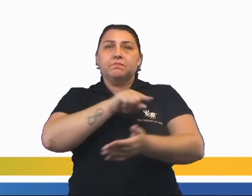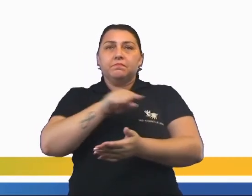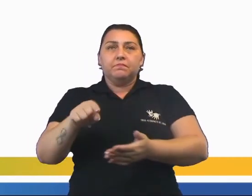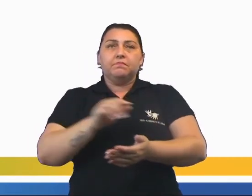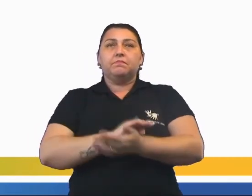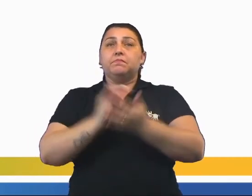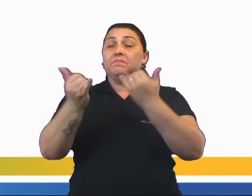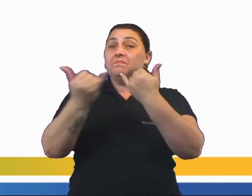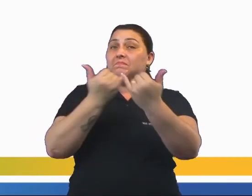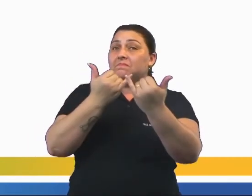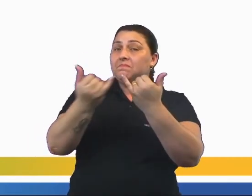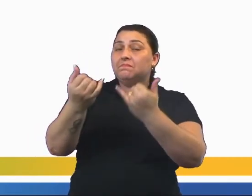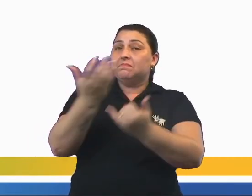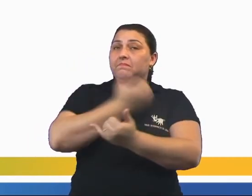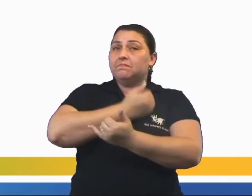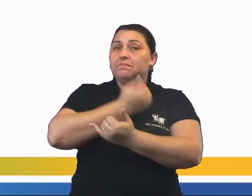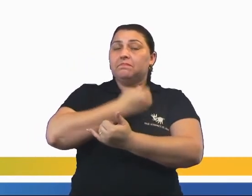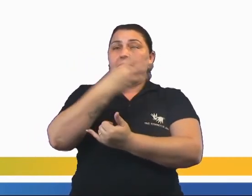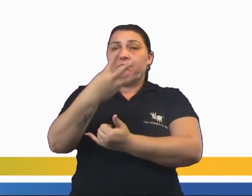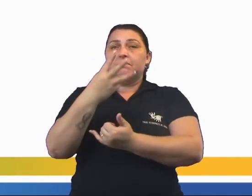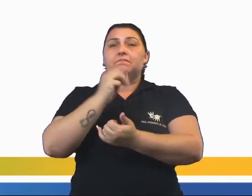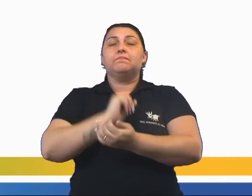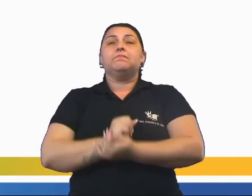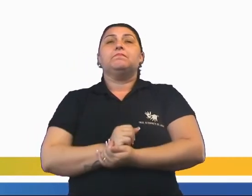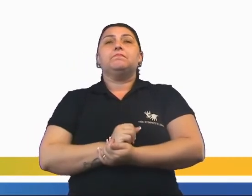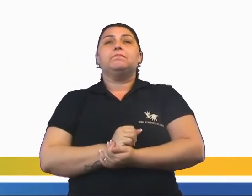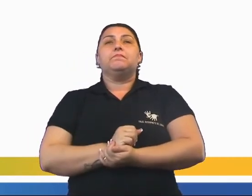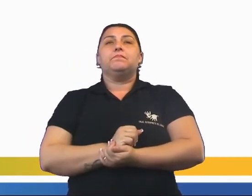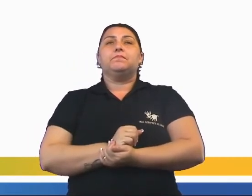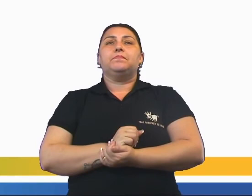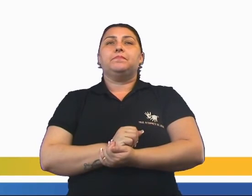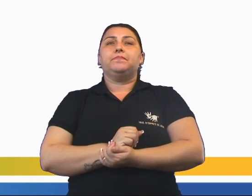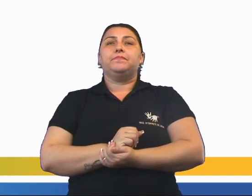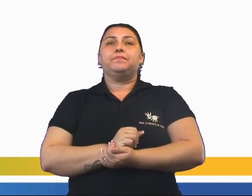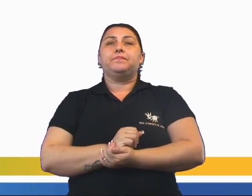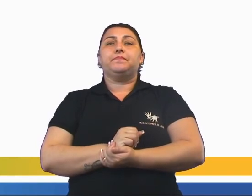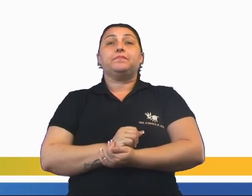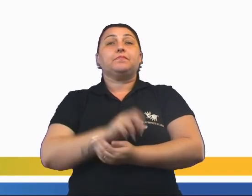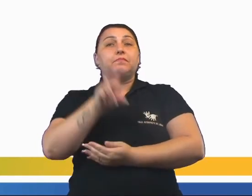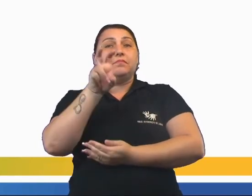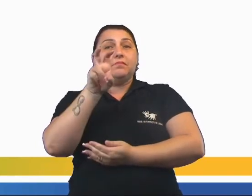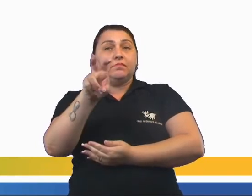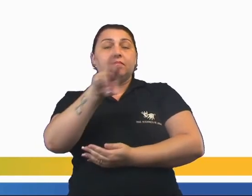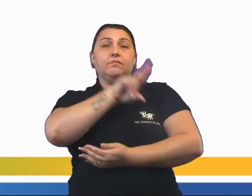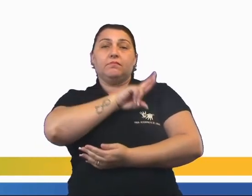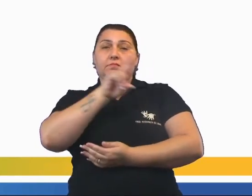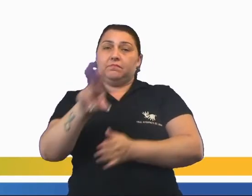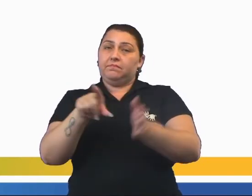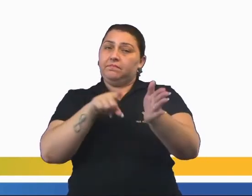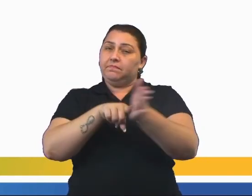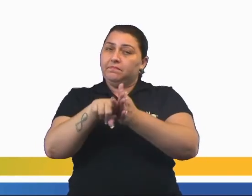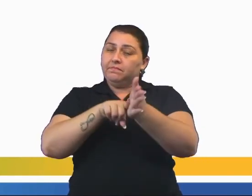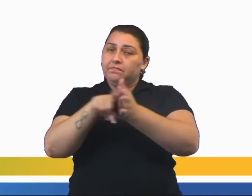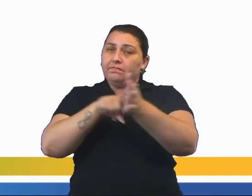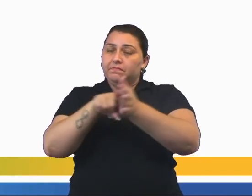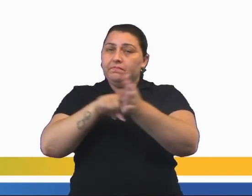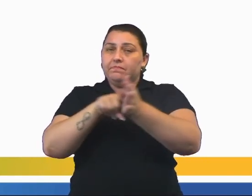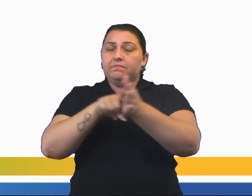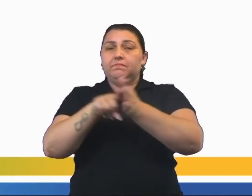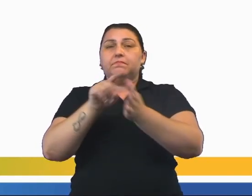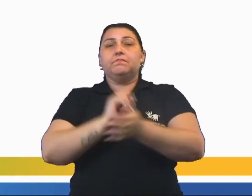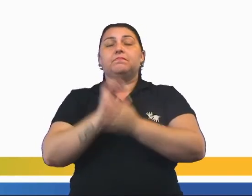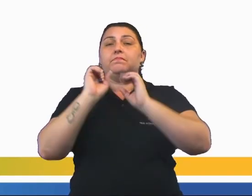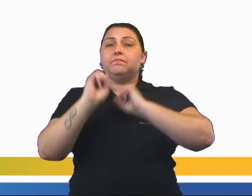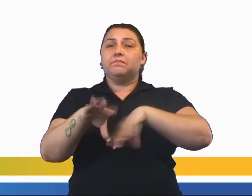você, que é a atividade 3. Naqueles endereços indicados das 5 religiões, você pesquisou